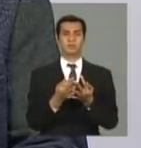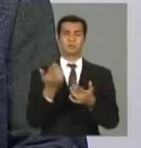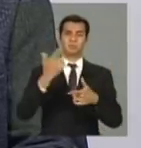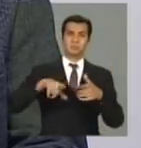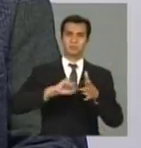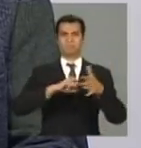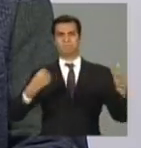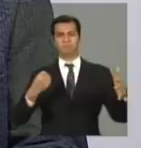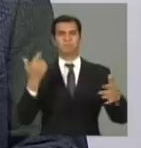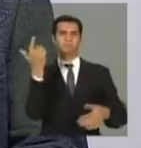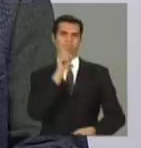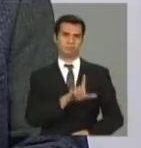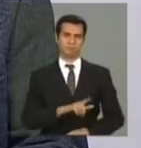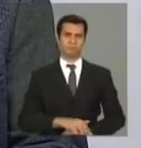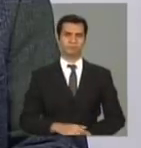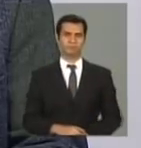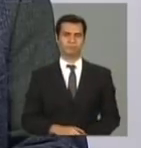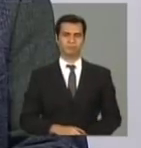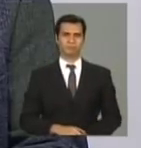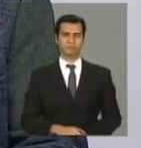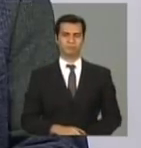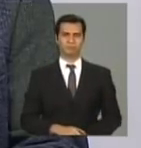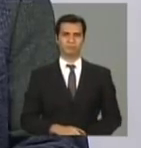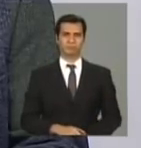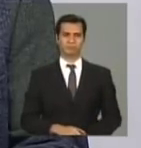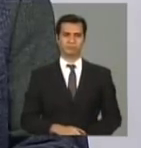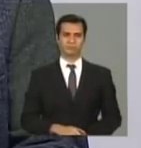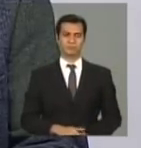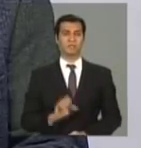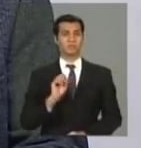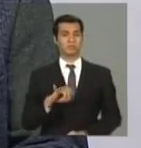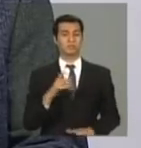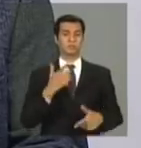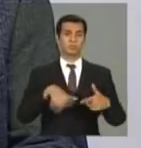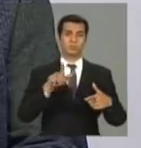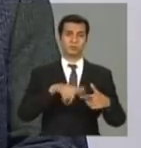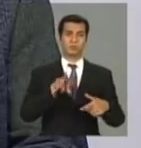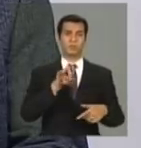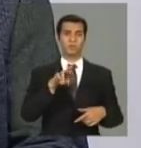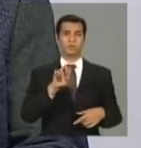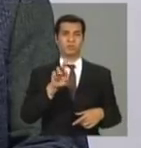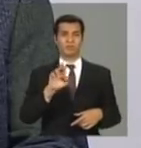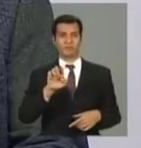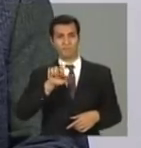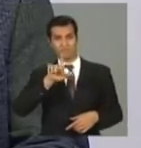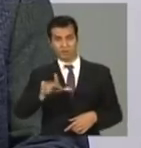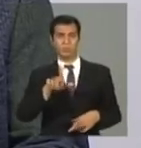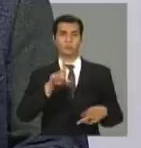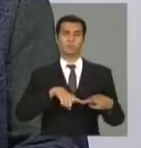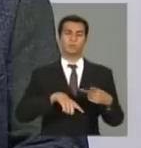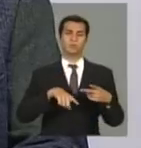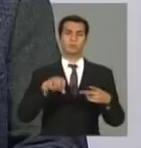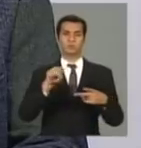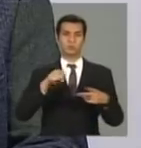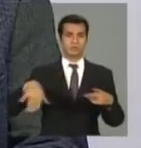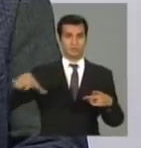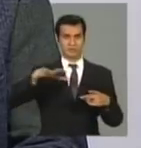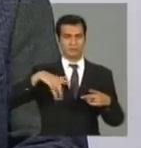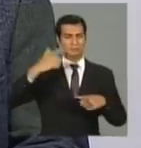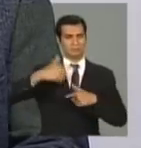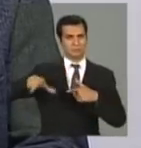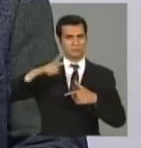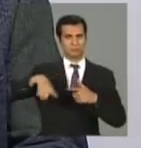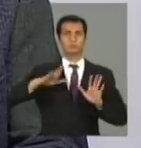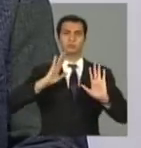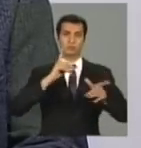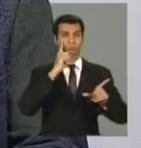ação. É importante que aquelas situações de vulnerabilidade, de risco social encontradas, como já tem